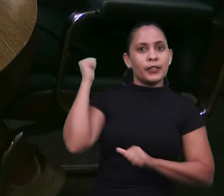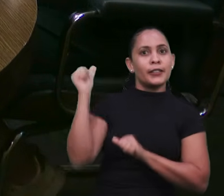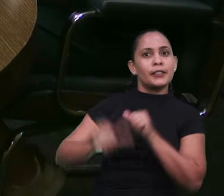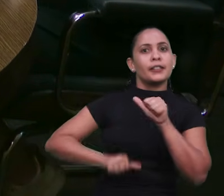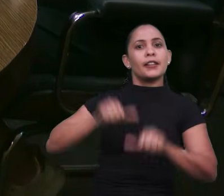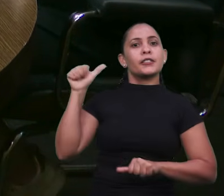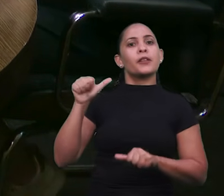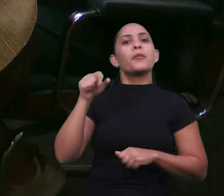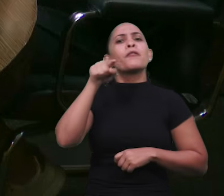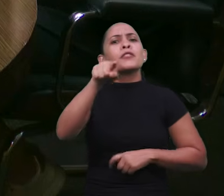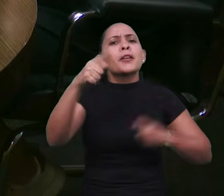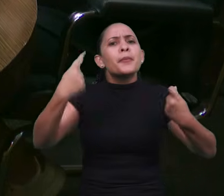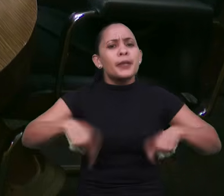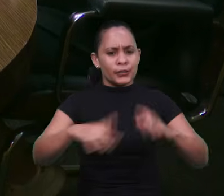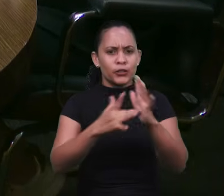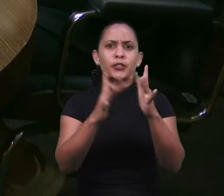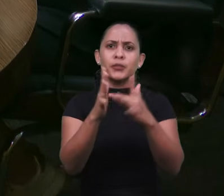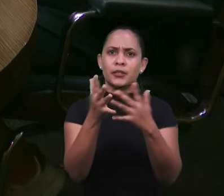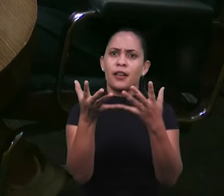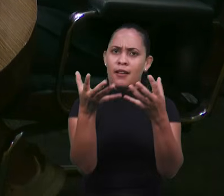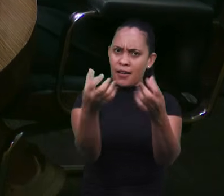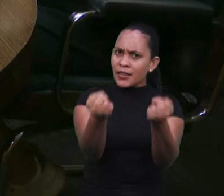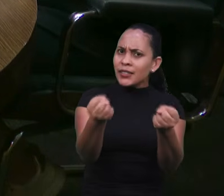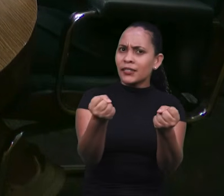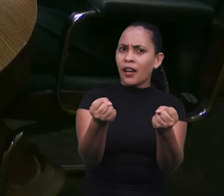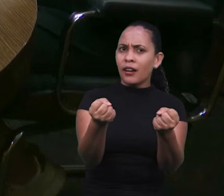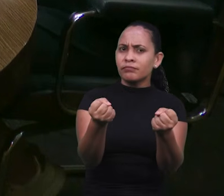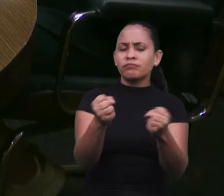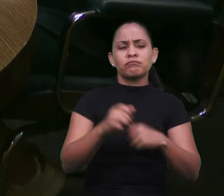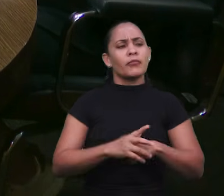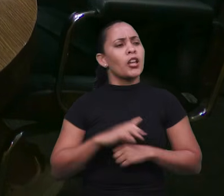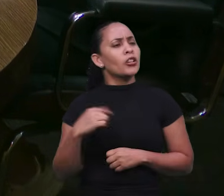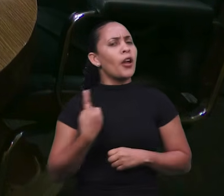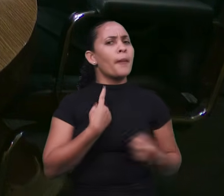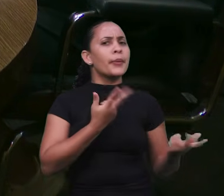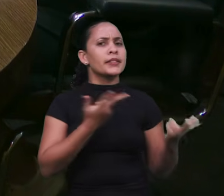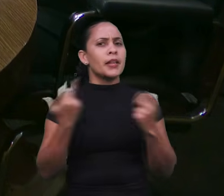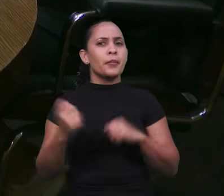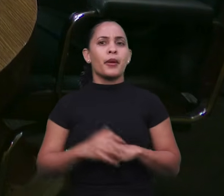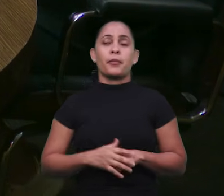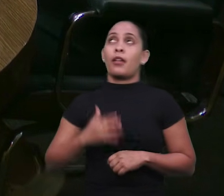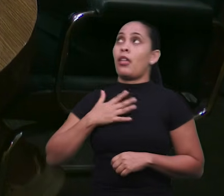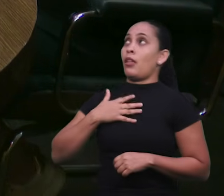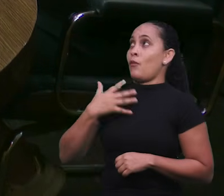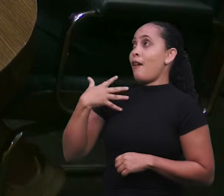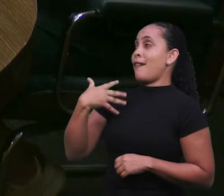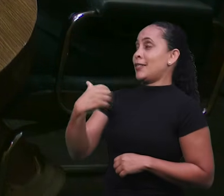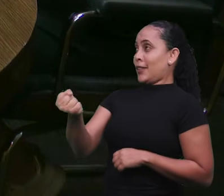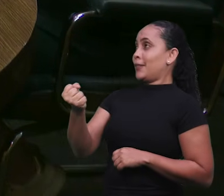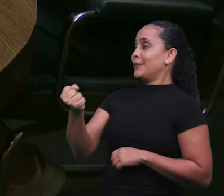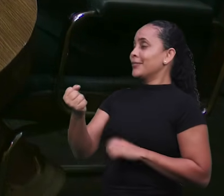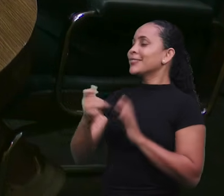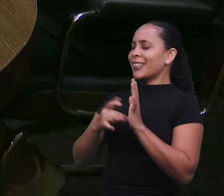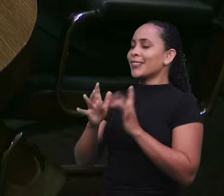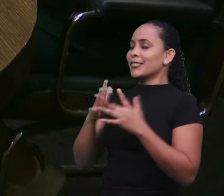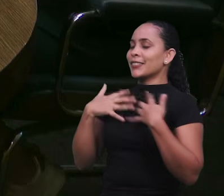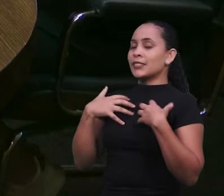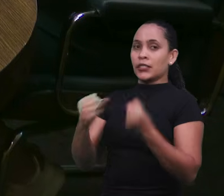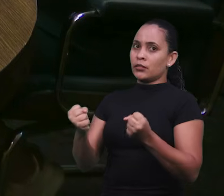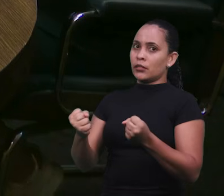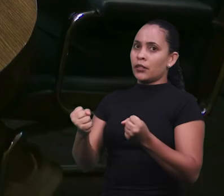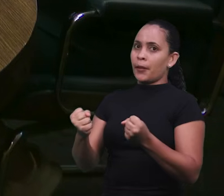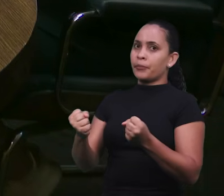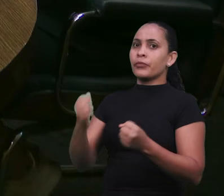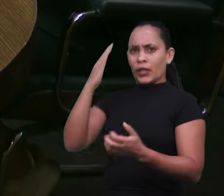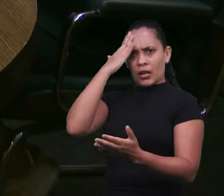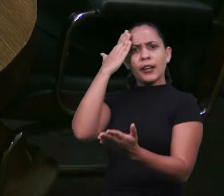nascer do Espírito, você precisa aceitar Jesus. Por muitas vezes a gente vê até pessoas que falam, eu aceito Jesus. Ele